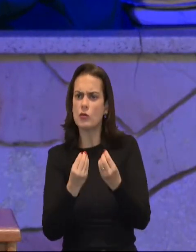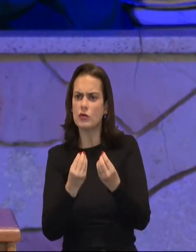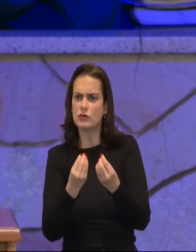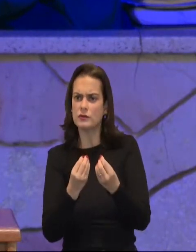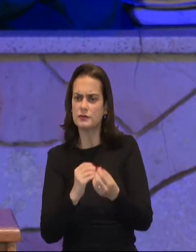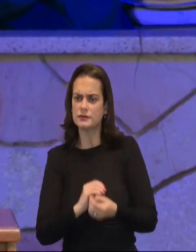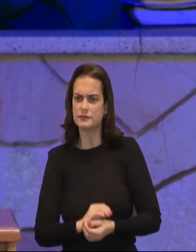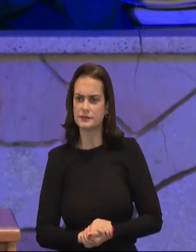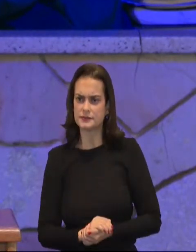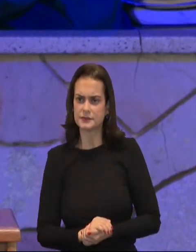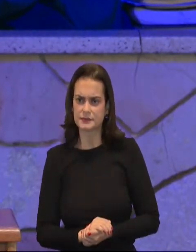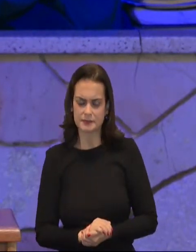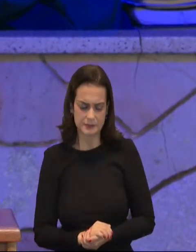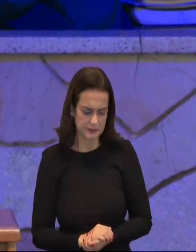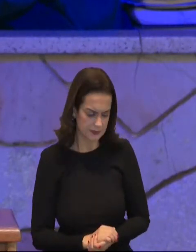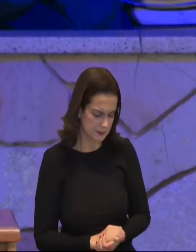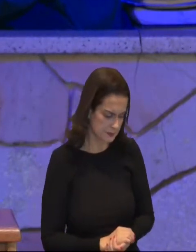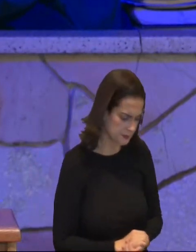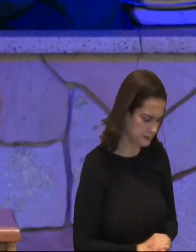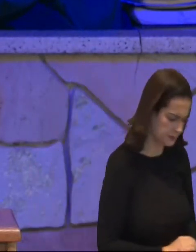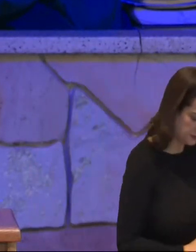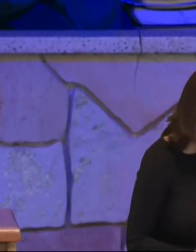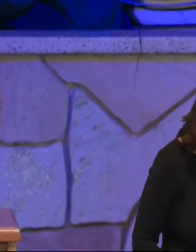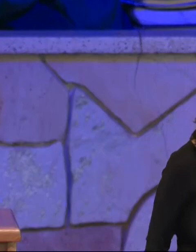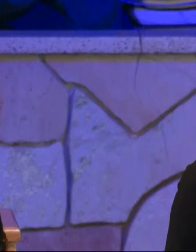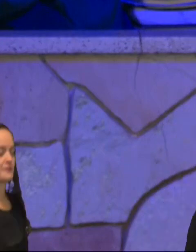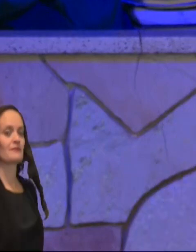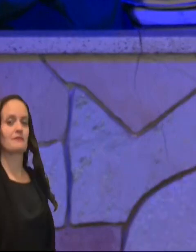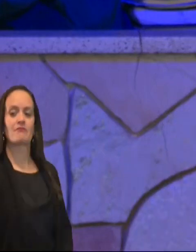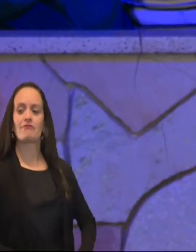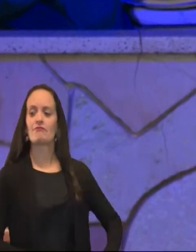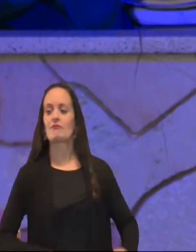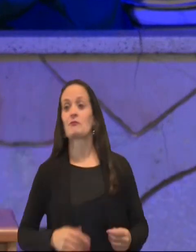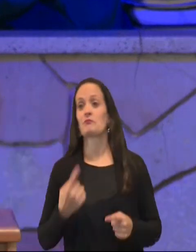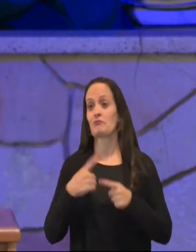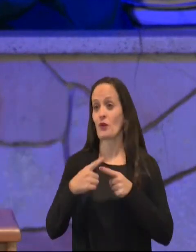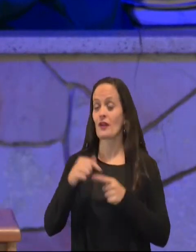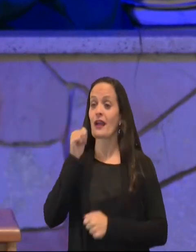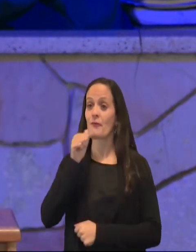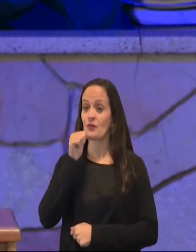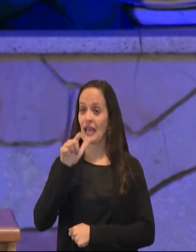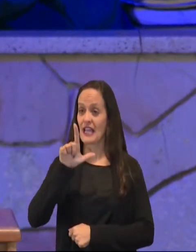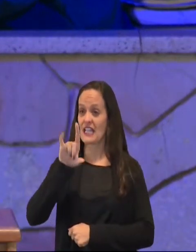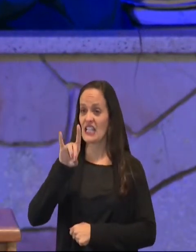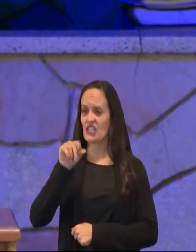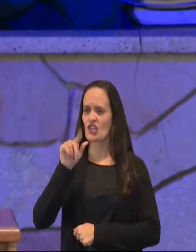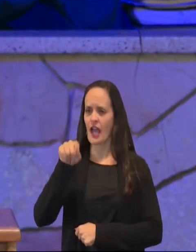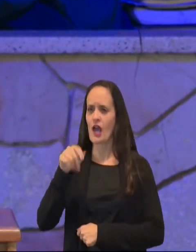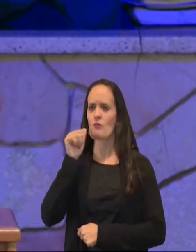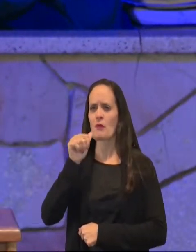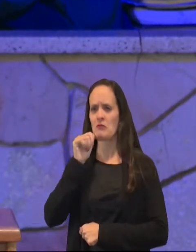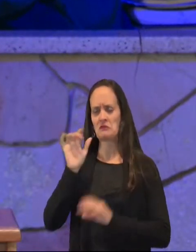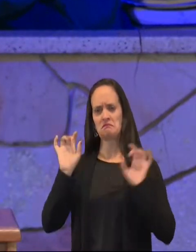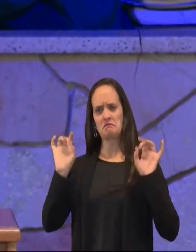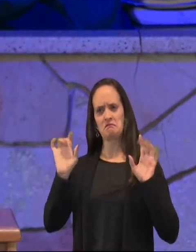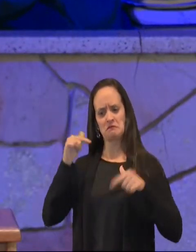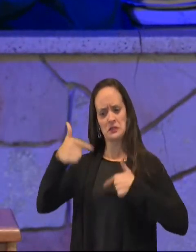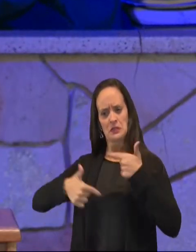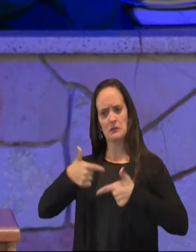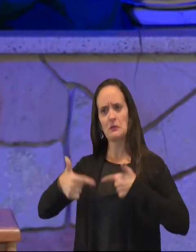Não há barreiras. Não pode haver barreiras. Lídia era uma empresária de sucesso, irmãos, ela vendia